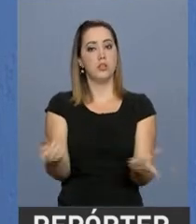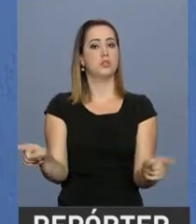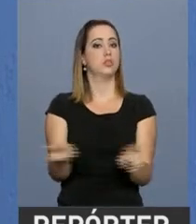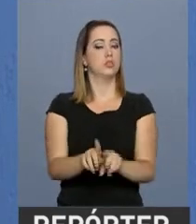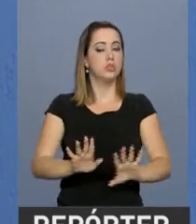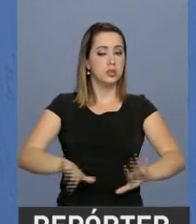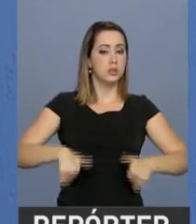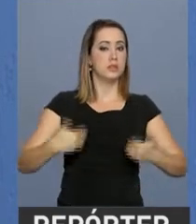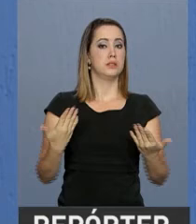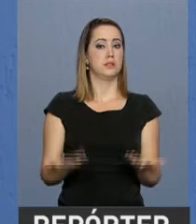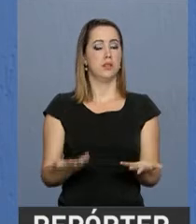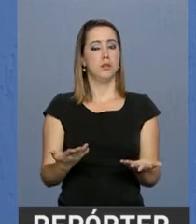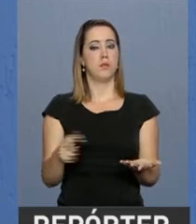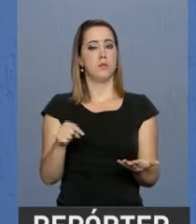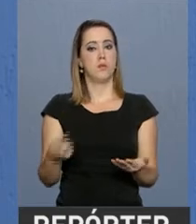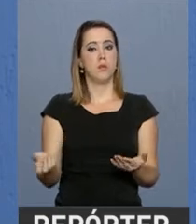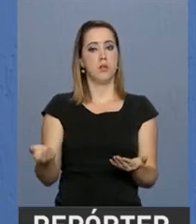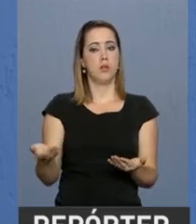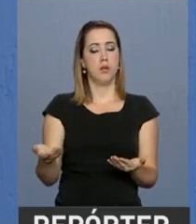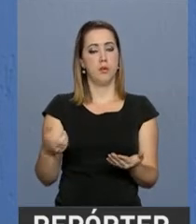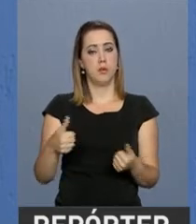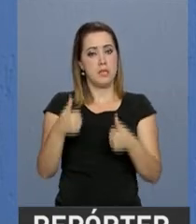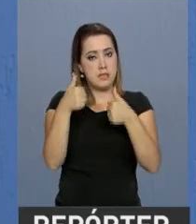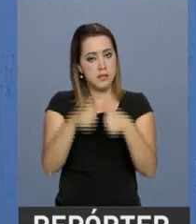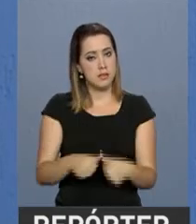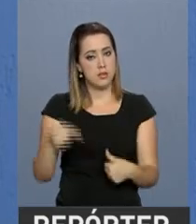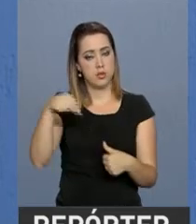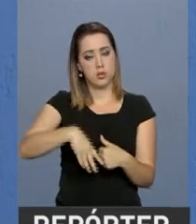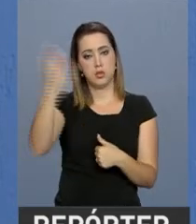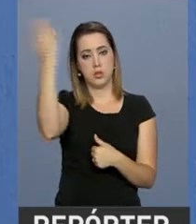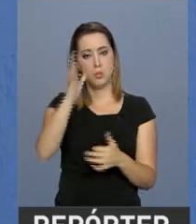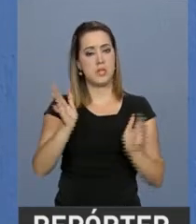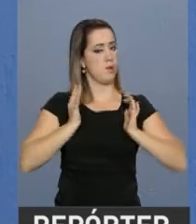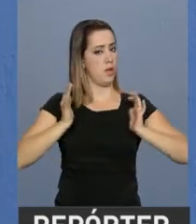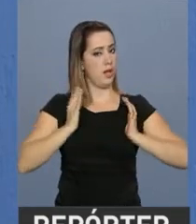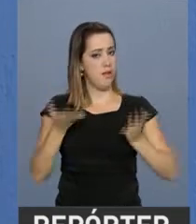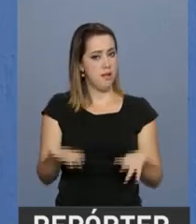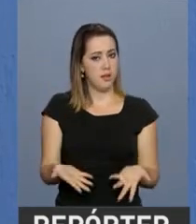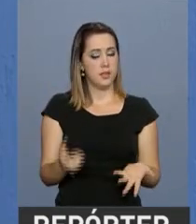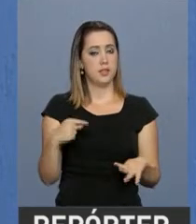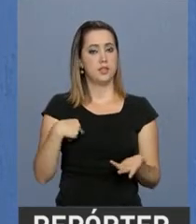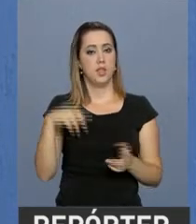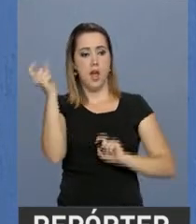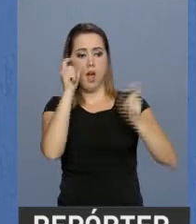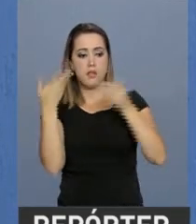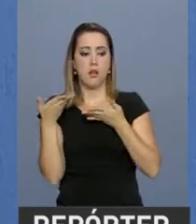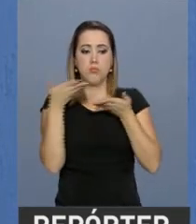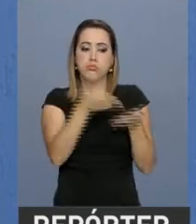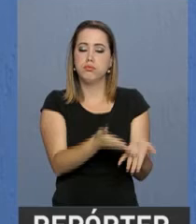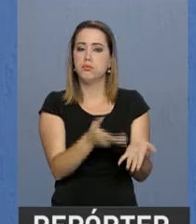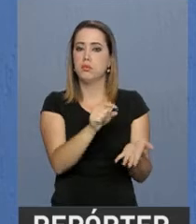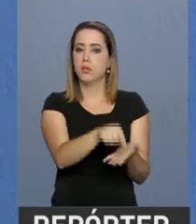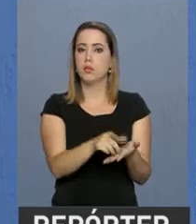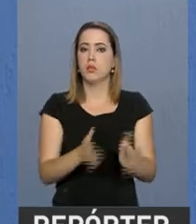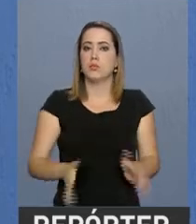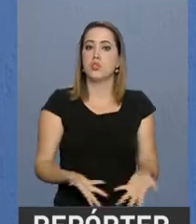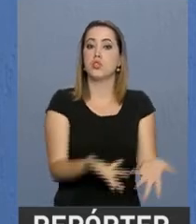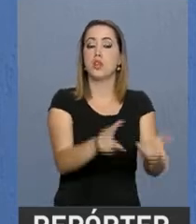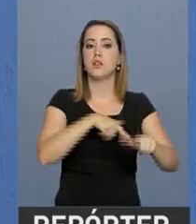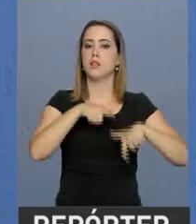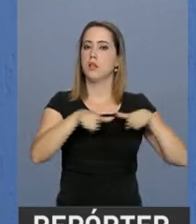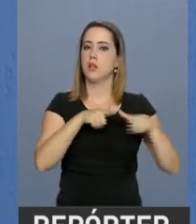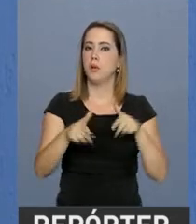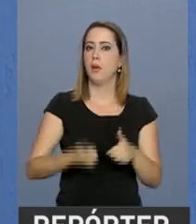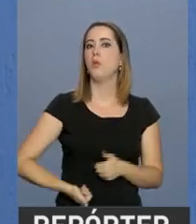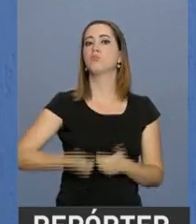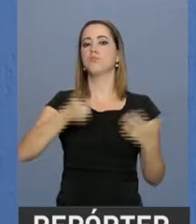transformar no mercado produtor que tenha riquezas atraiu divisas gera empregos de alta